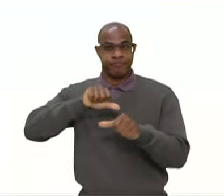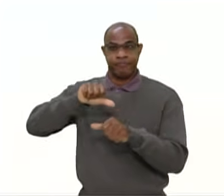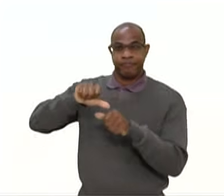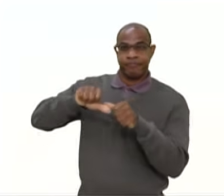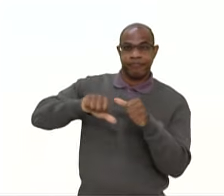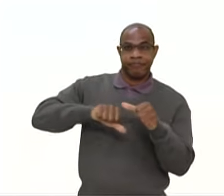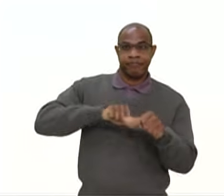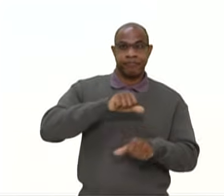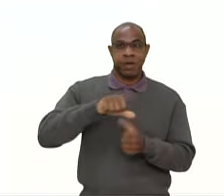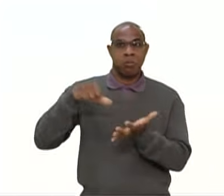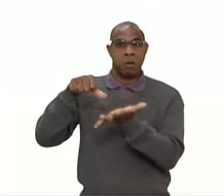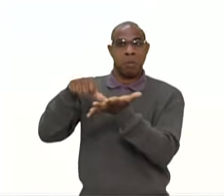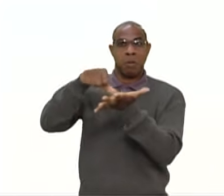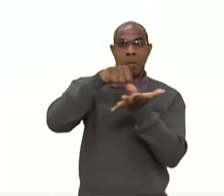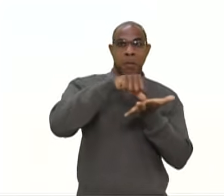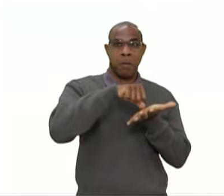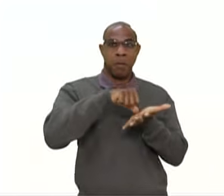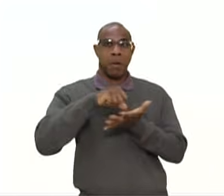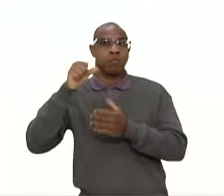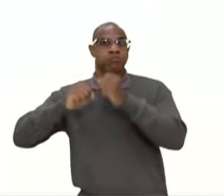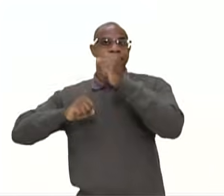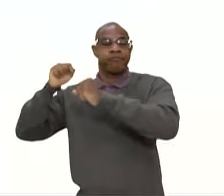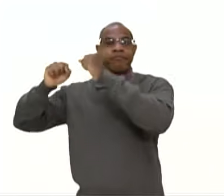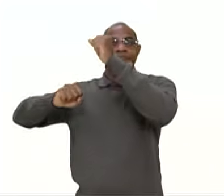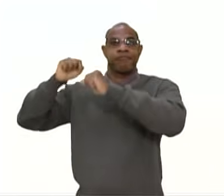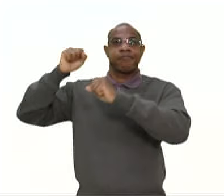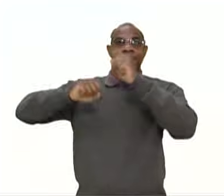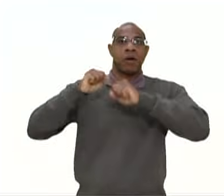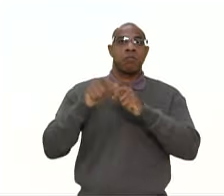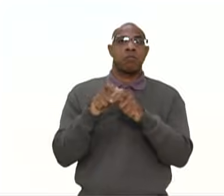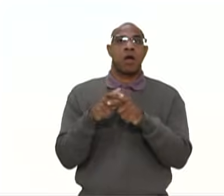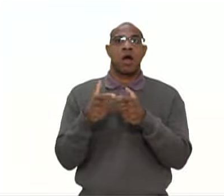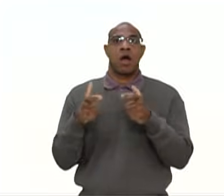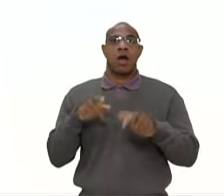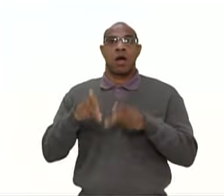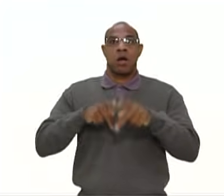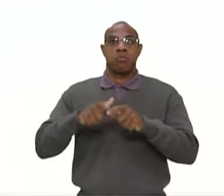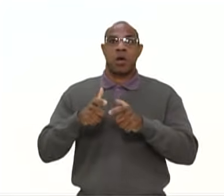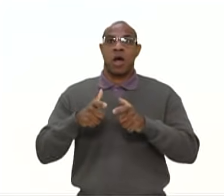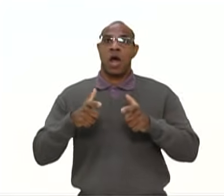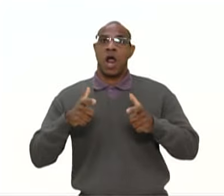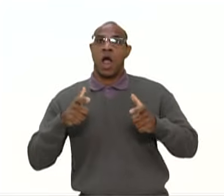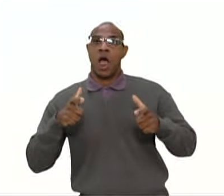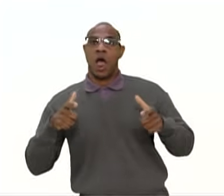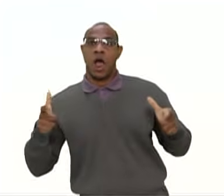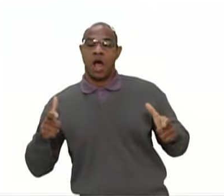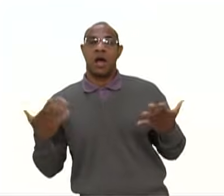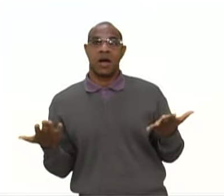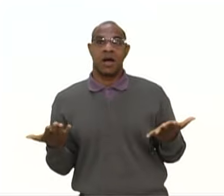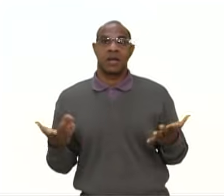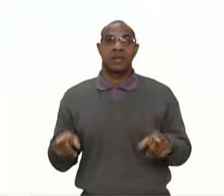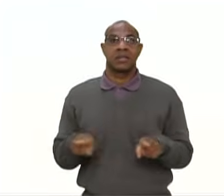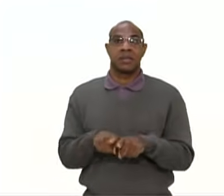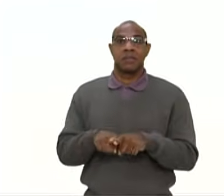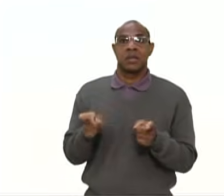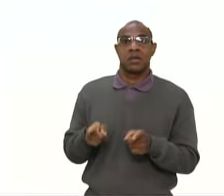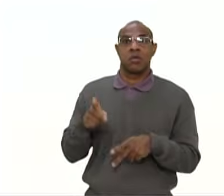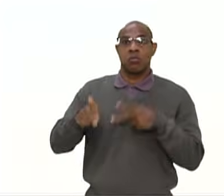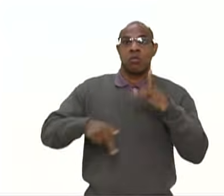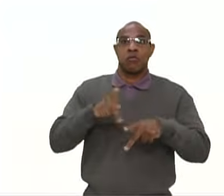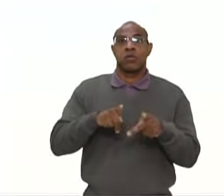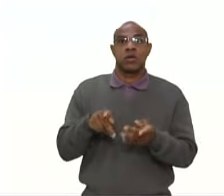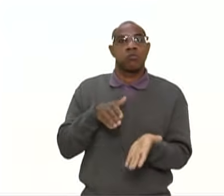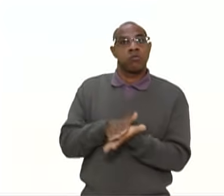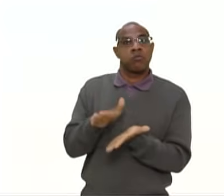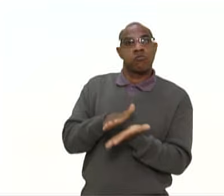polos industriais. A população urbana aumenta e se torna alvo do mercado. Assim, seus integrantes tornam-se